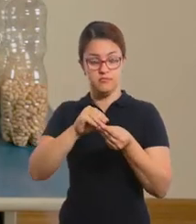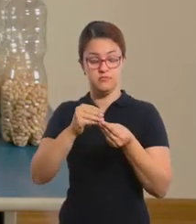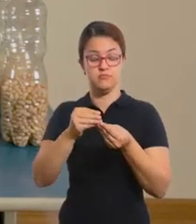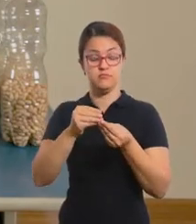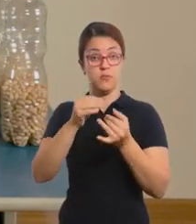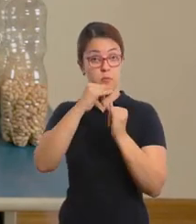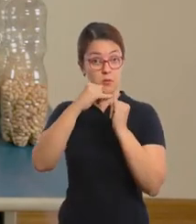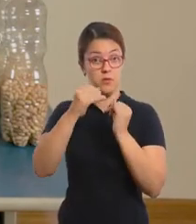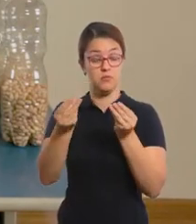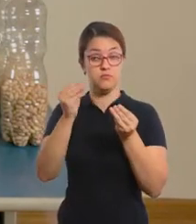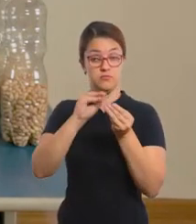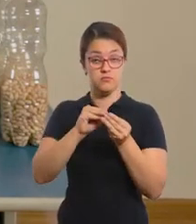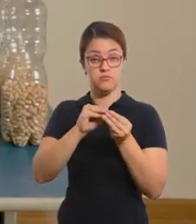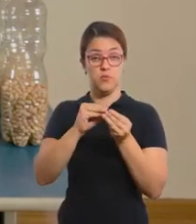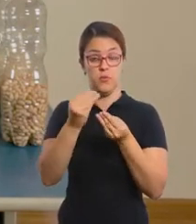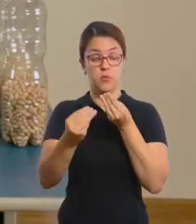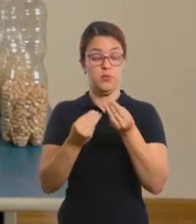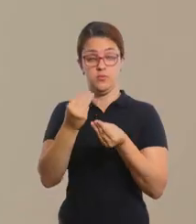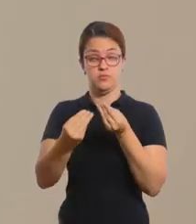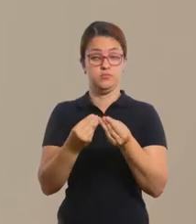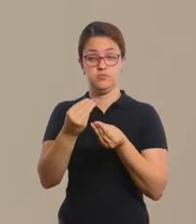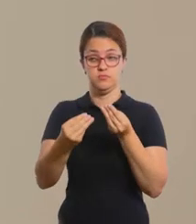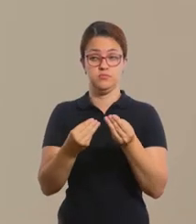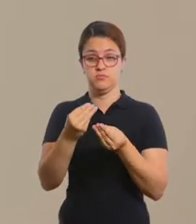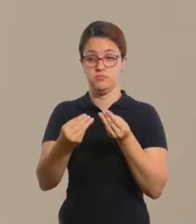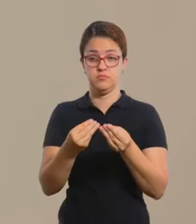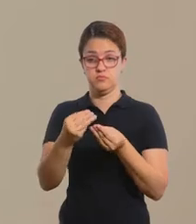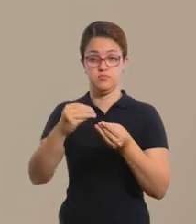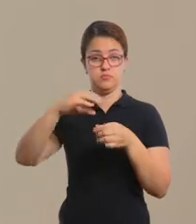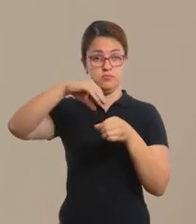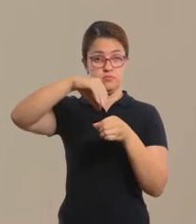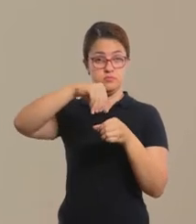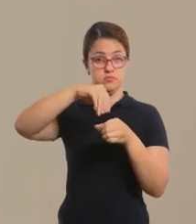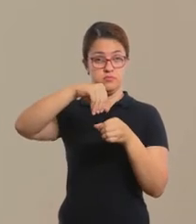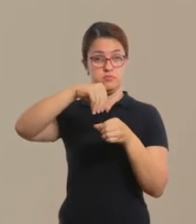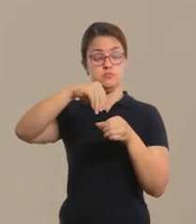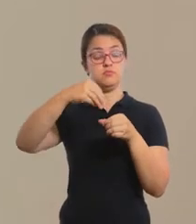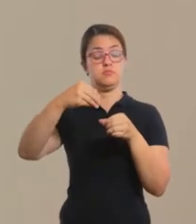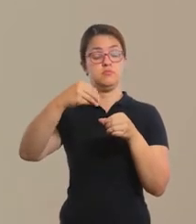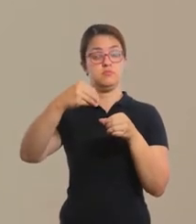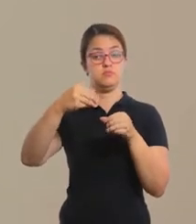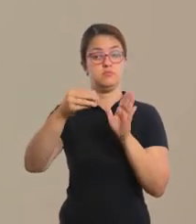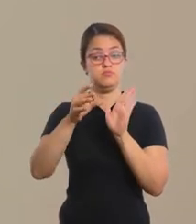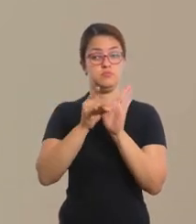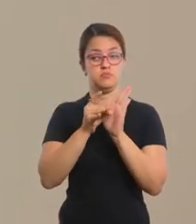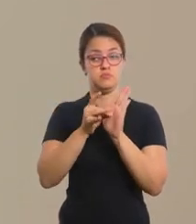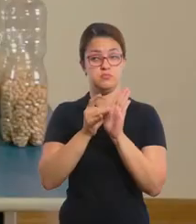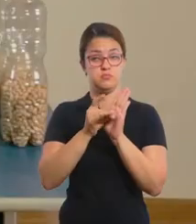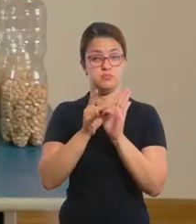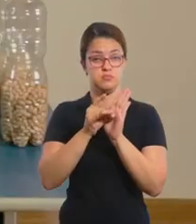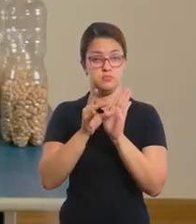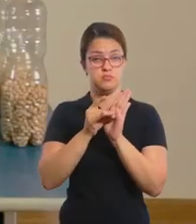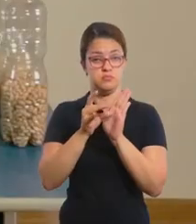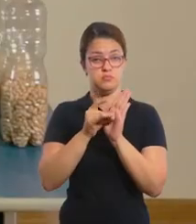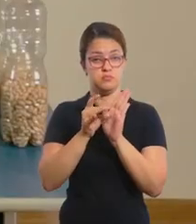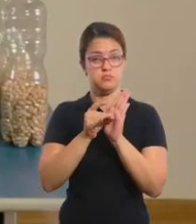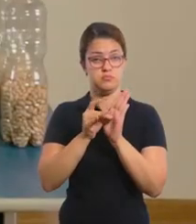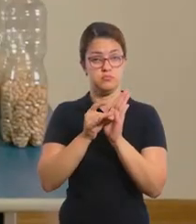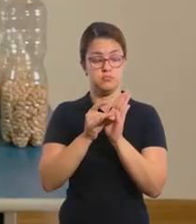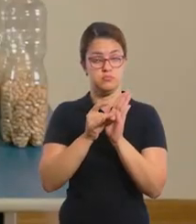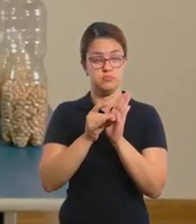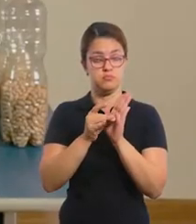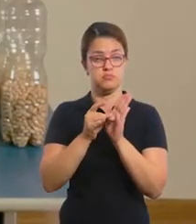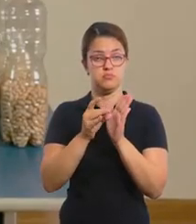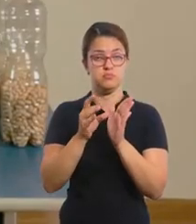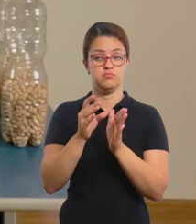pronto, vocês vão colocar a tampinha. Essa tampinha é de metal, de garrafa de vidro, vocês podem fazer o teste, que o barulho